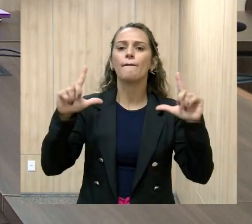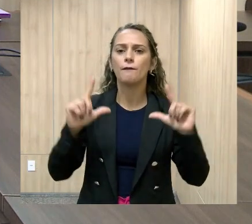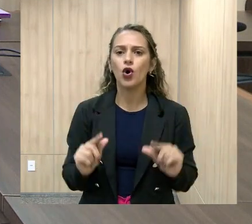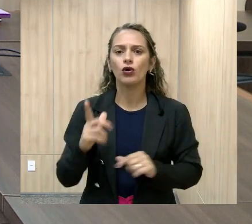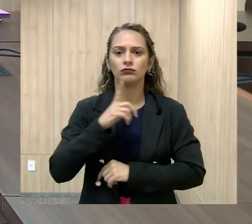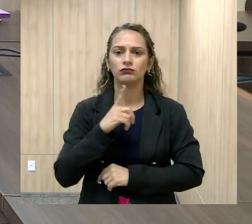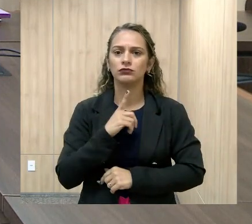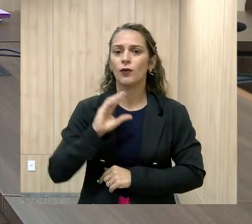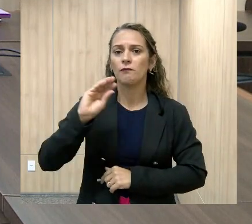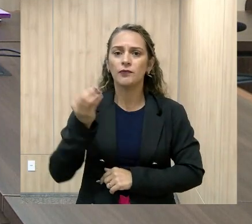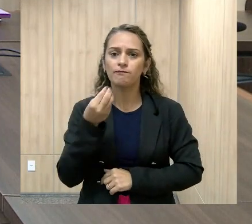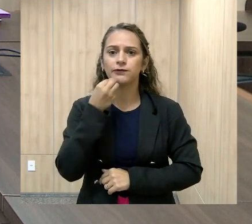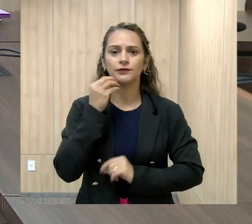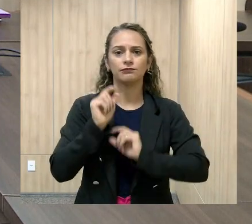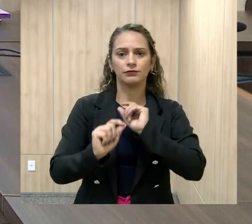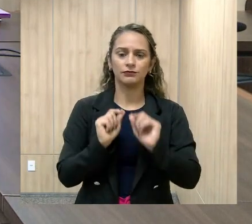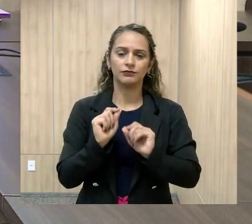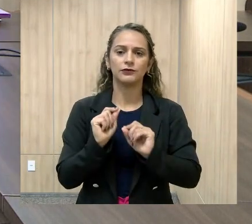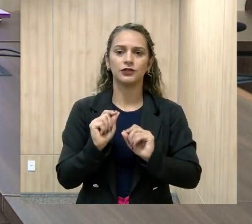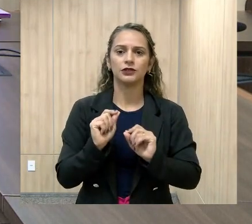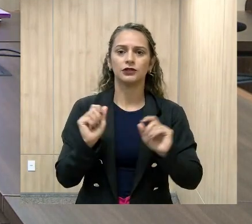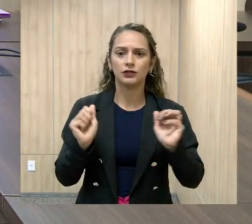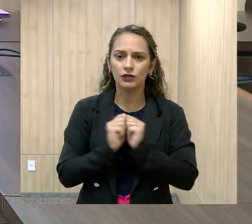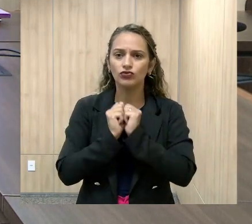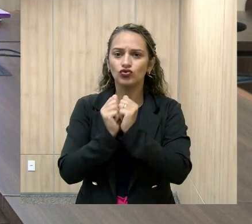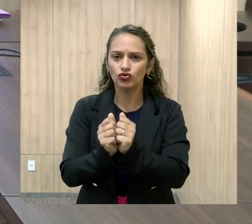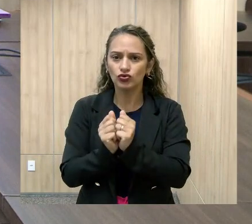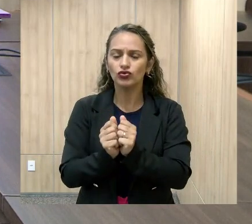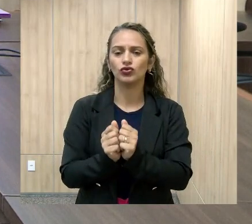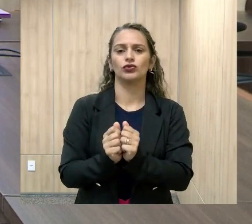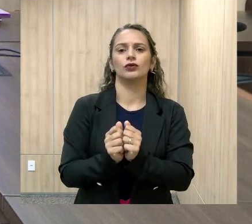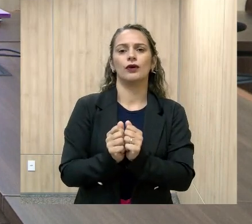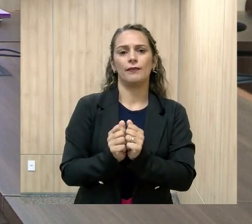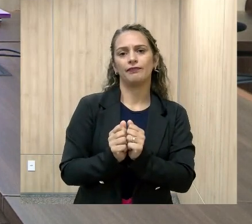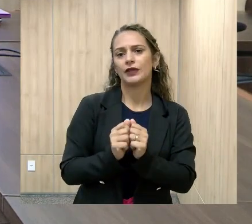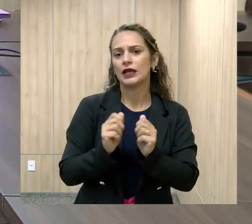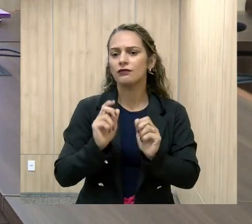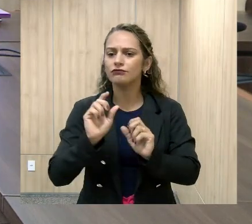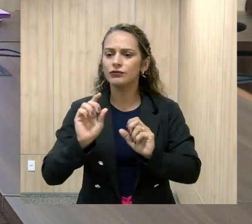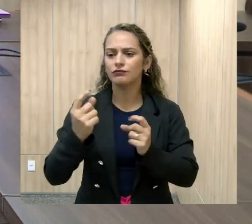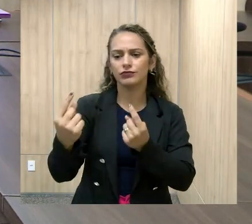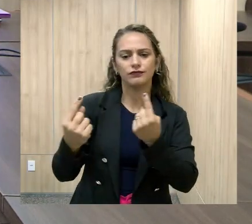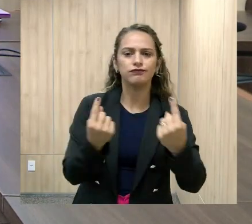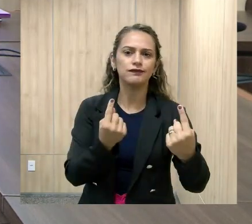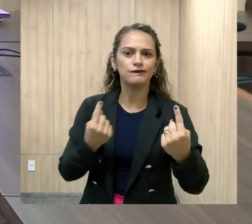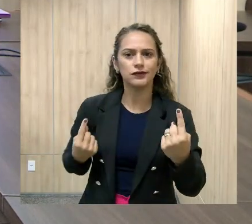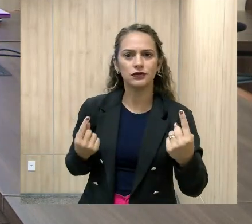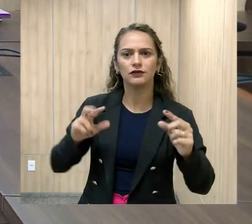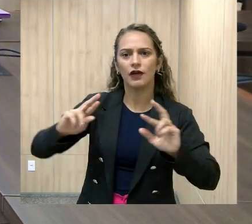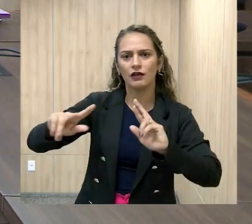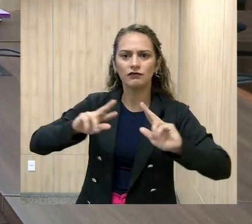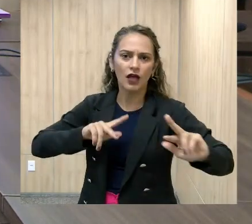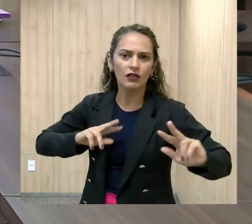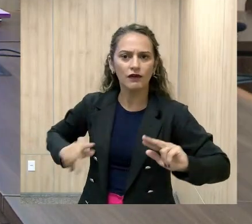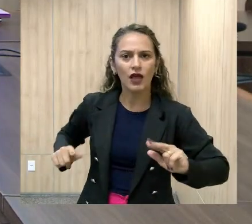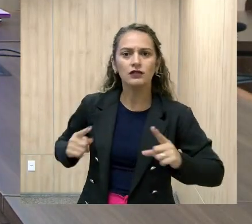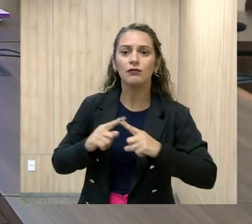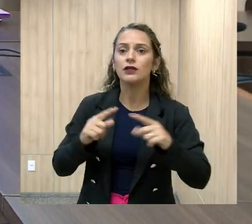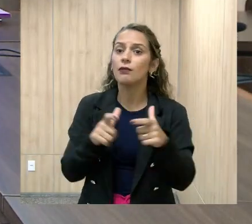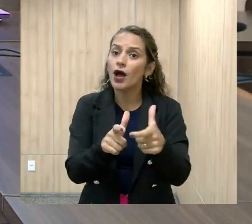poucos e nós temos o privilégio é de estar em situação diferente mas na sua grande maioria